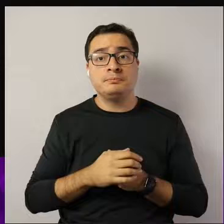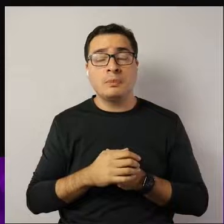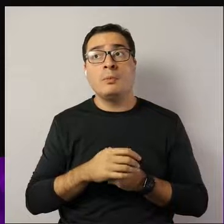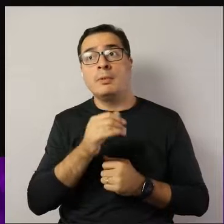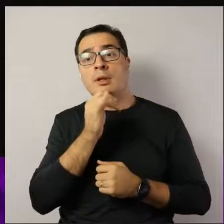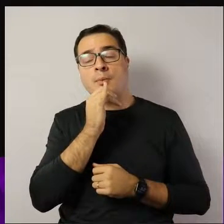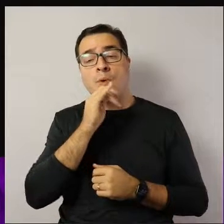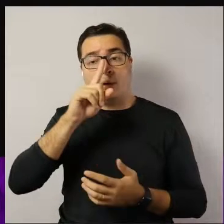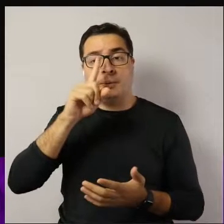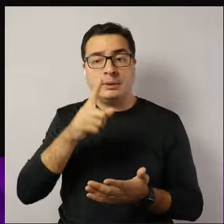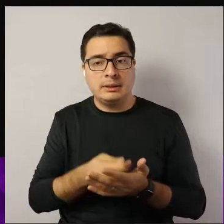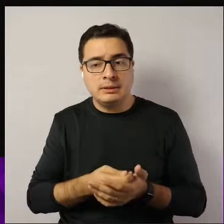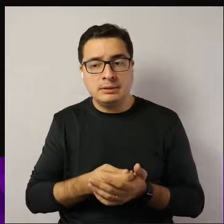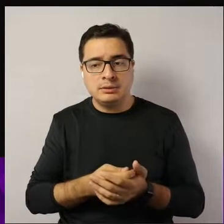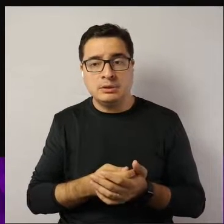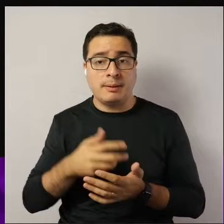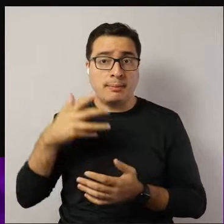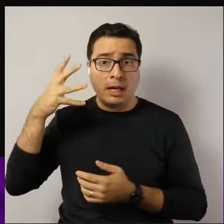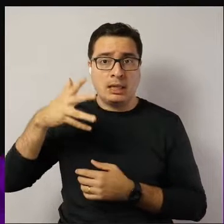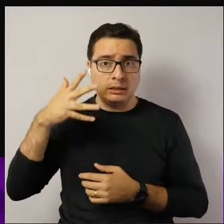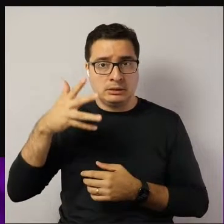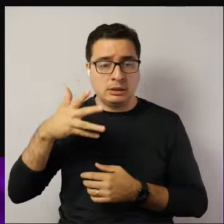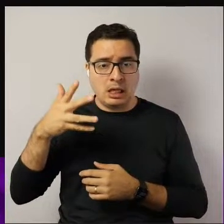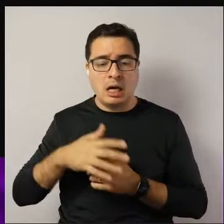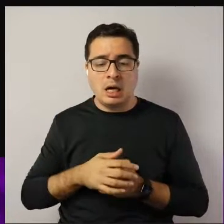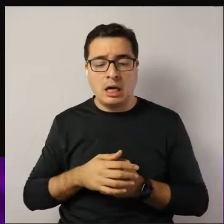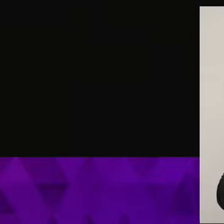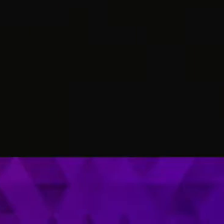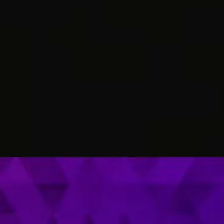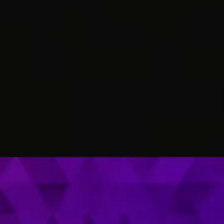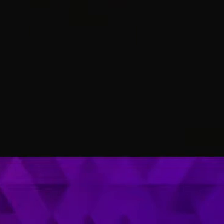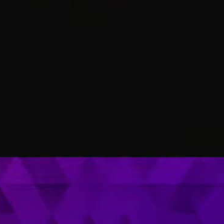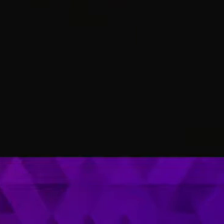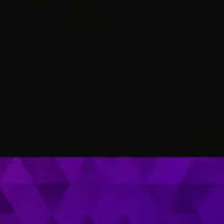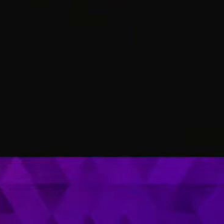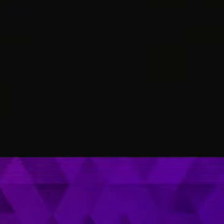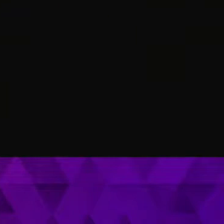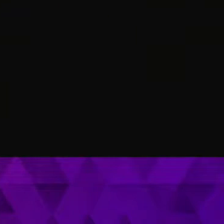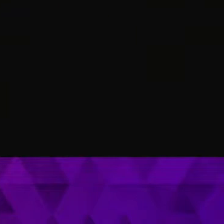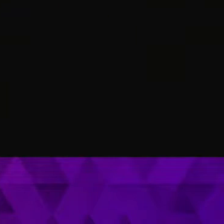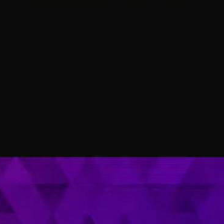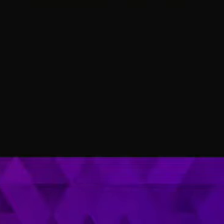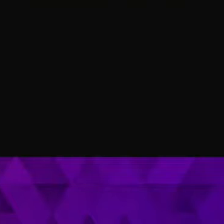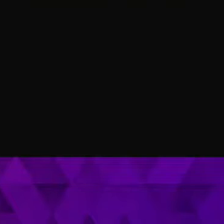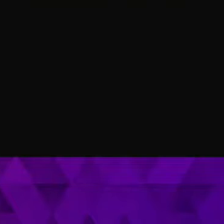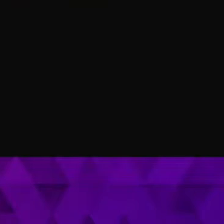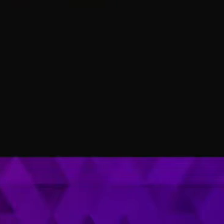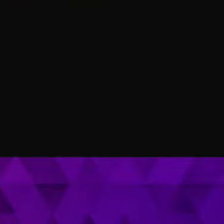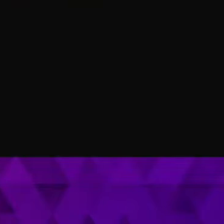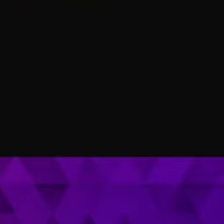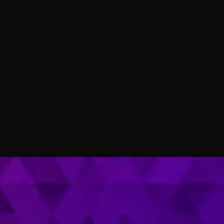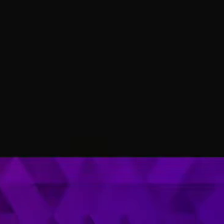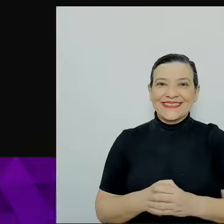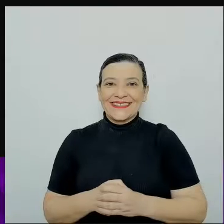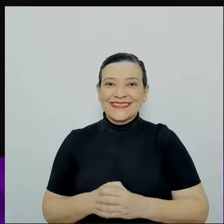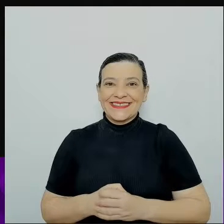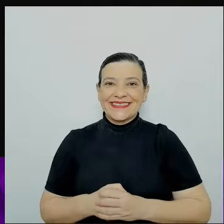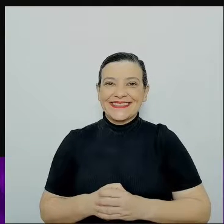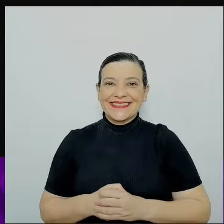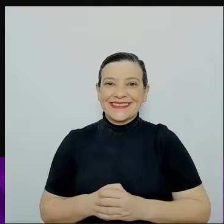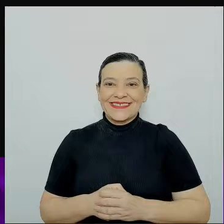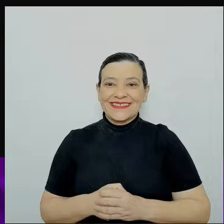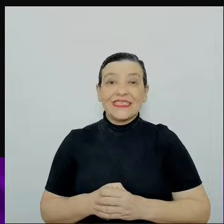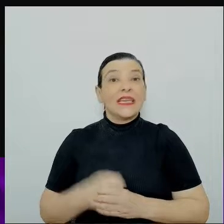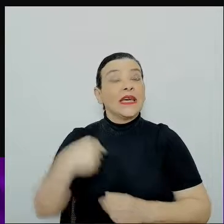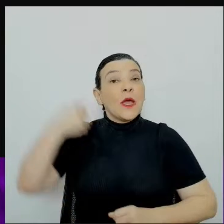decidi palestrar, né, submeter a minha palestra para ser aceita no TDC, eu pensei que seria muito interessante falar sobre